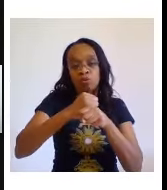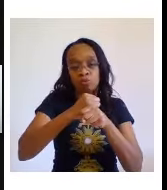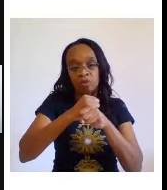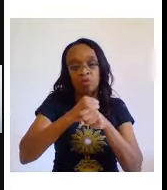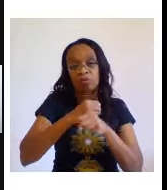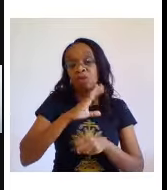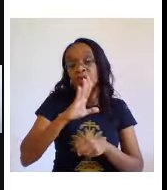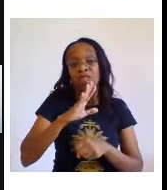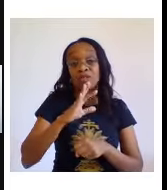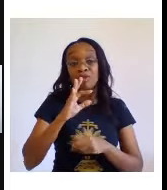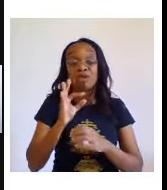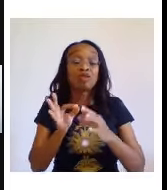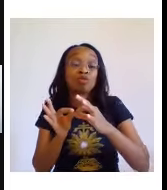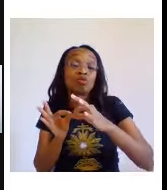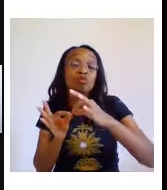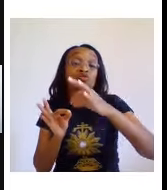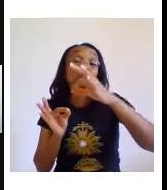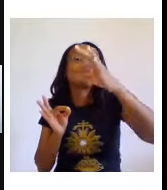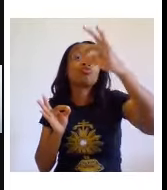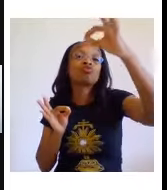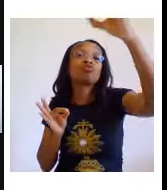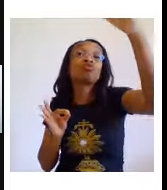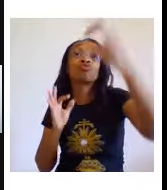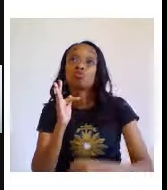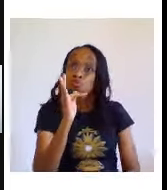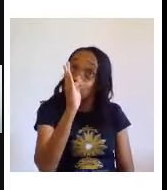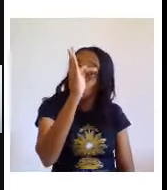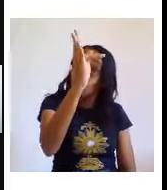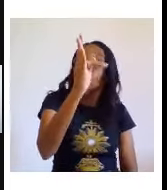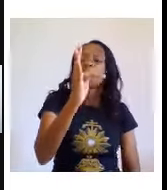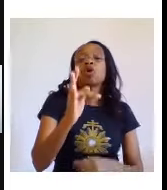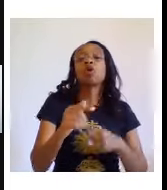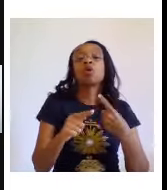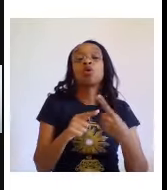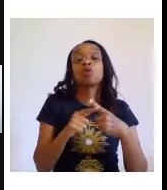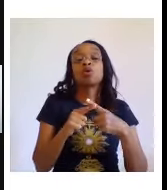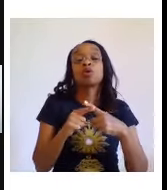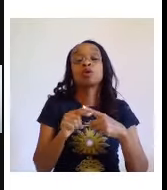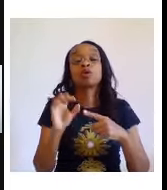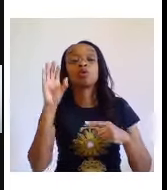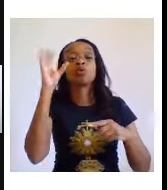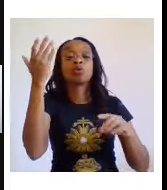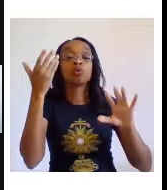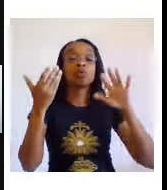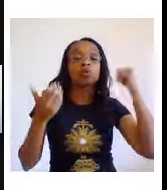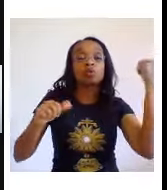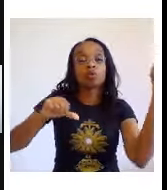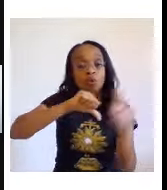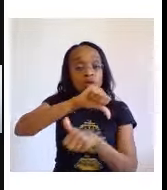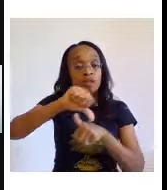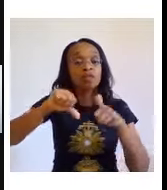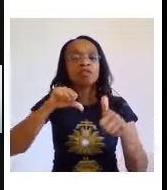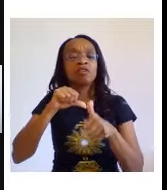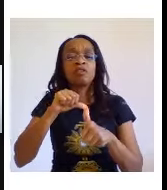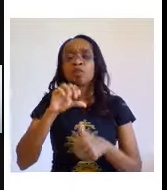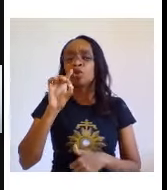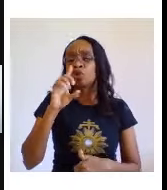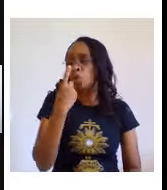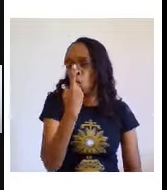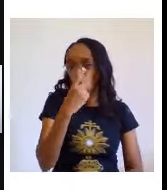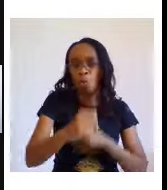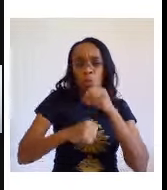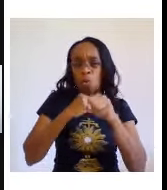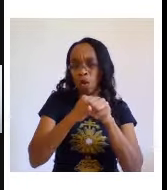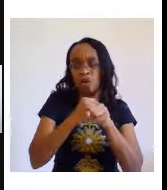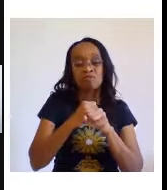políticas públicas a longo prazo, porque a mudança do clima ela não acaba no ano. A crise hídrica ela não vai